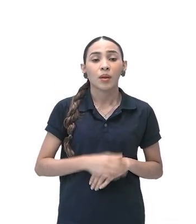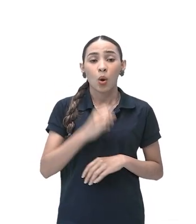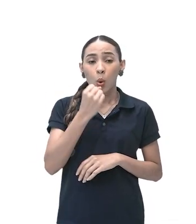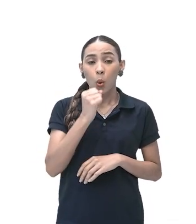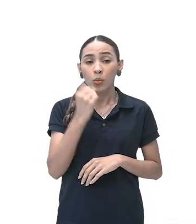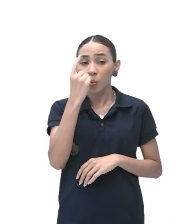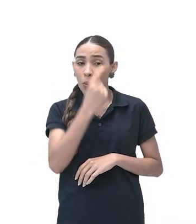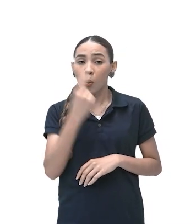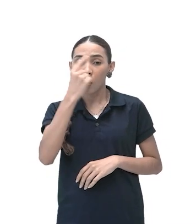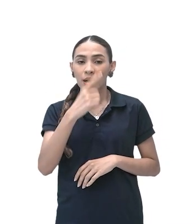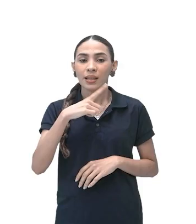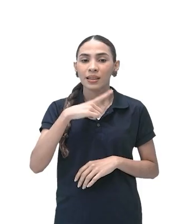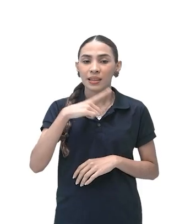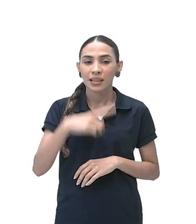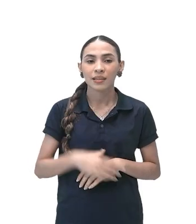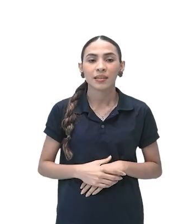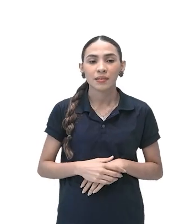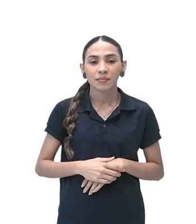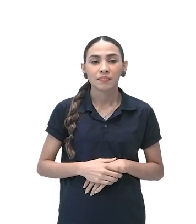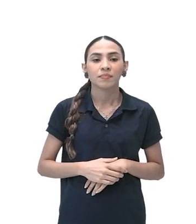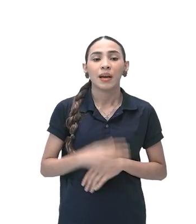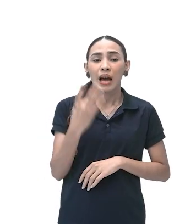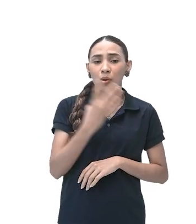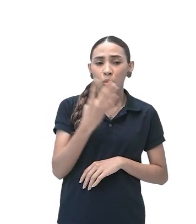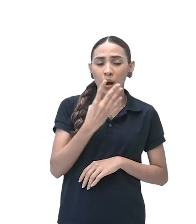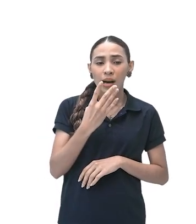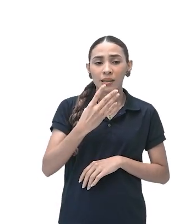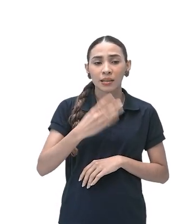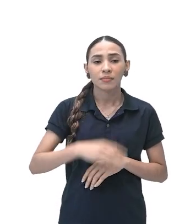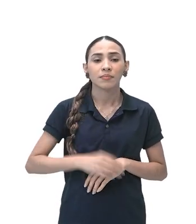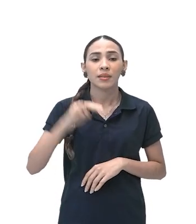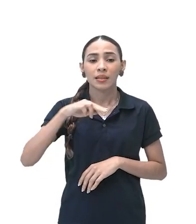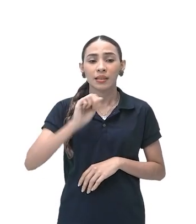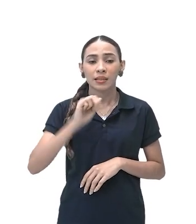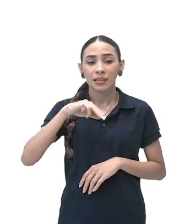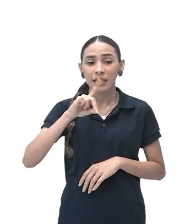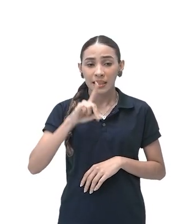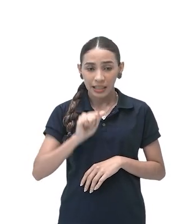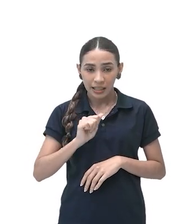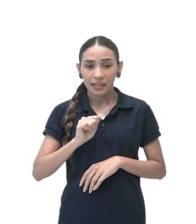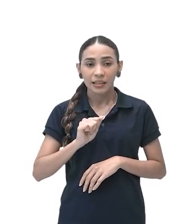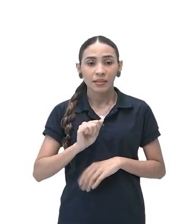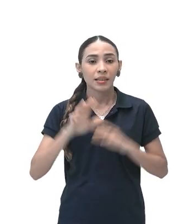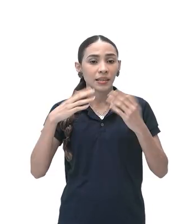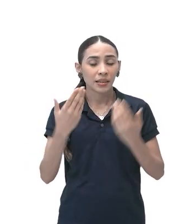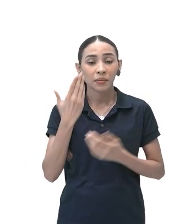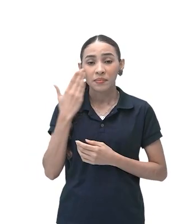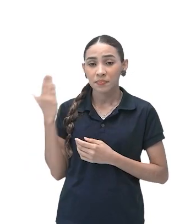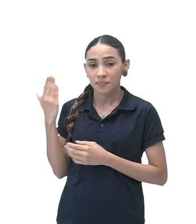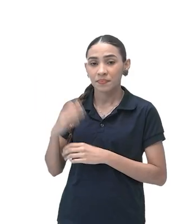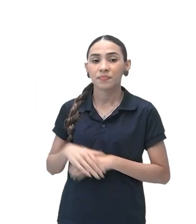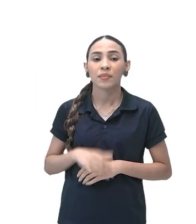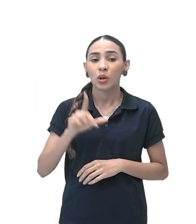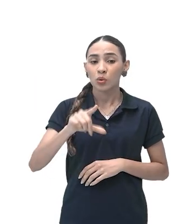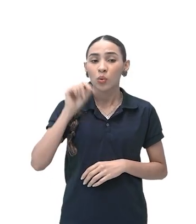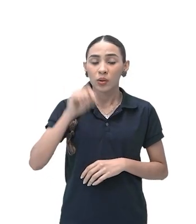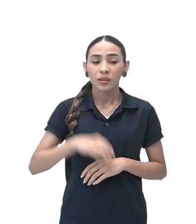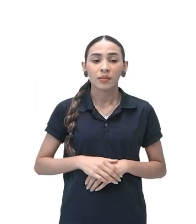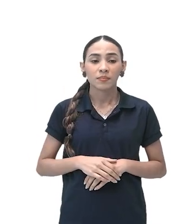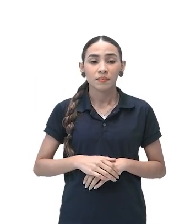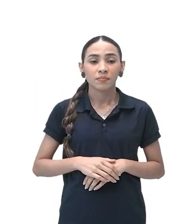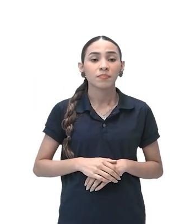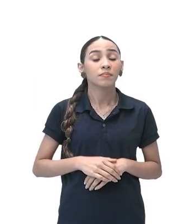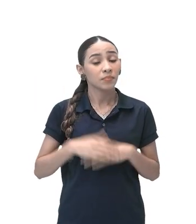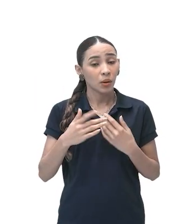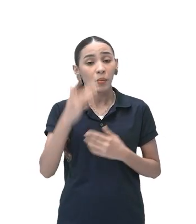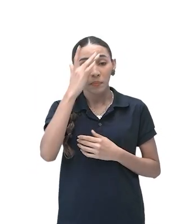né, nós temos ali a quarta a se apresentar na primeira noite, foi a Nanda. Então essa foi a nossa escolhida. Percebam que foi alguém